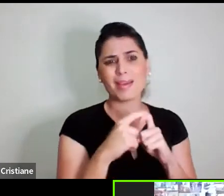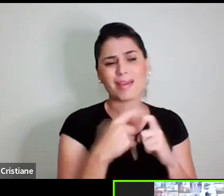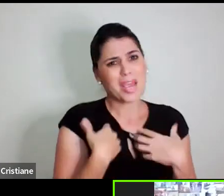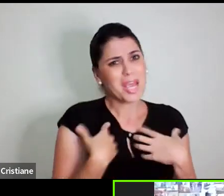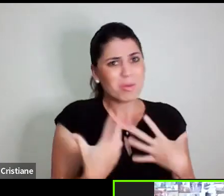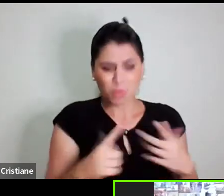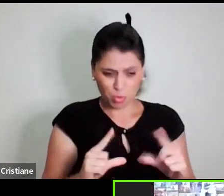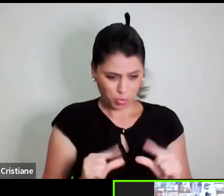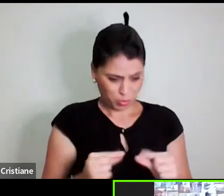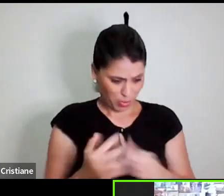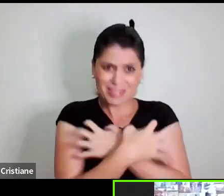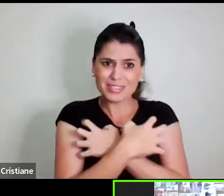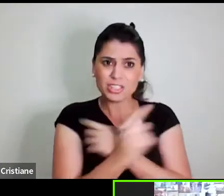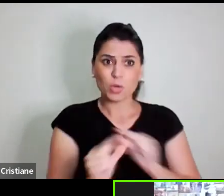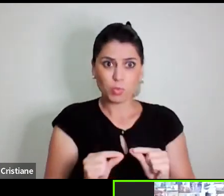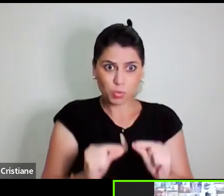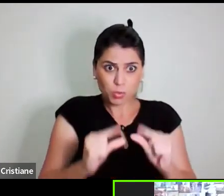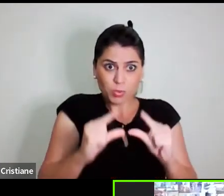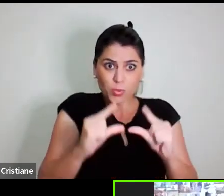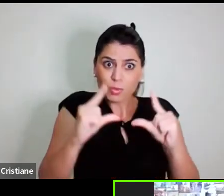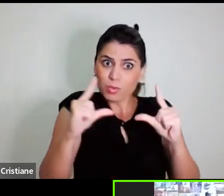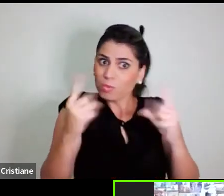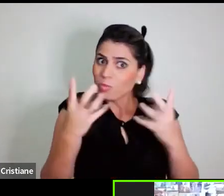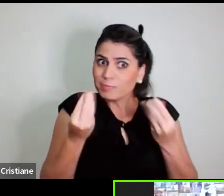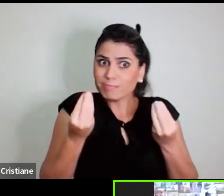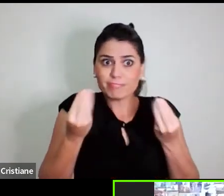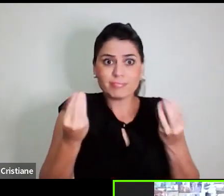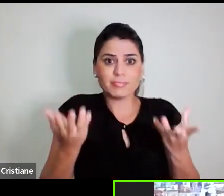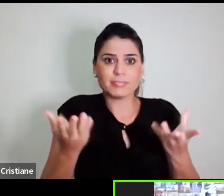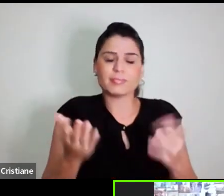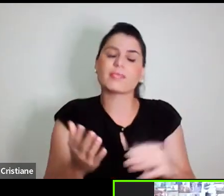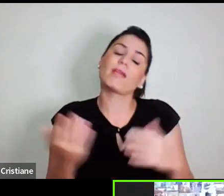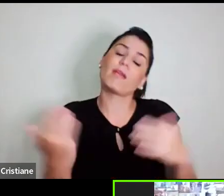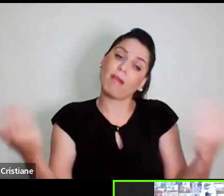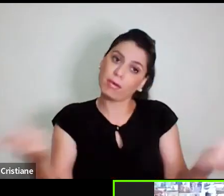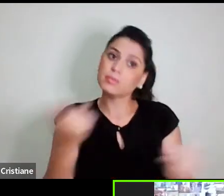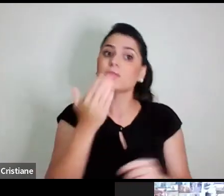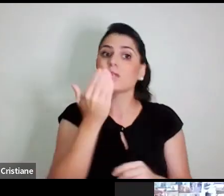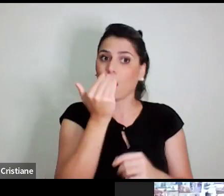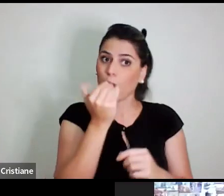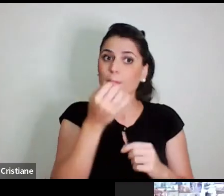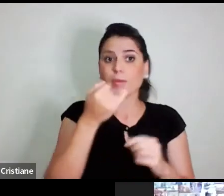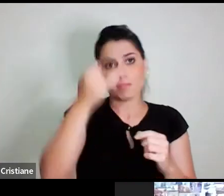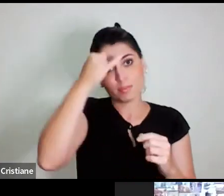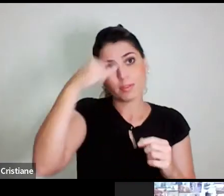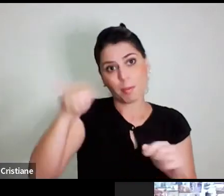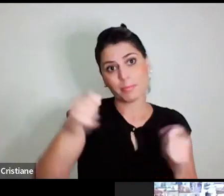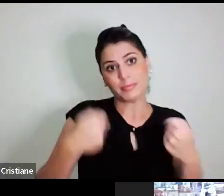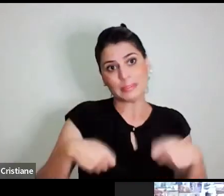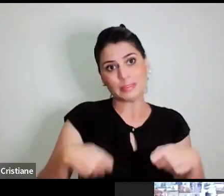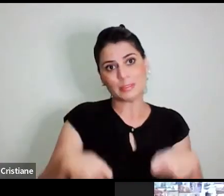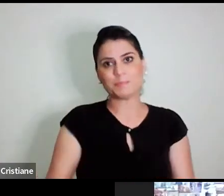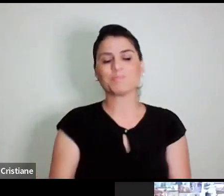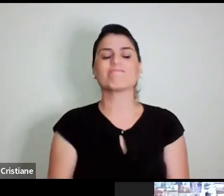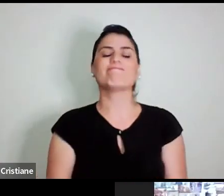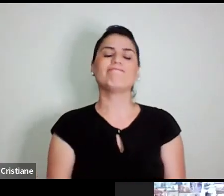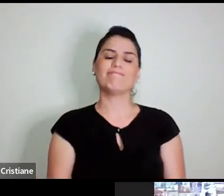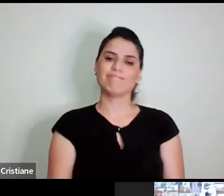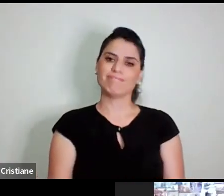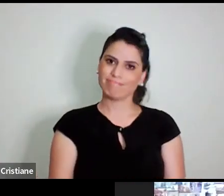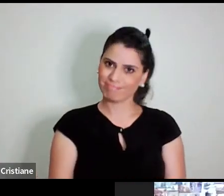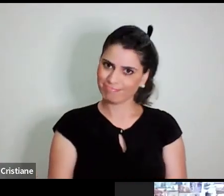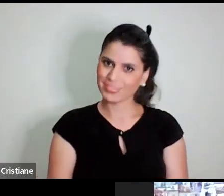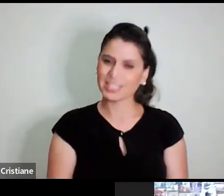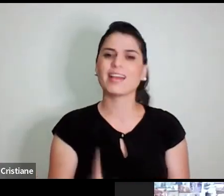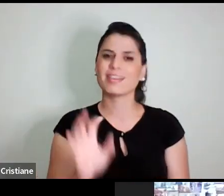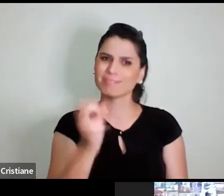muito. Mas você vai ter que procurar alternativa. Não tem como. Você não vai mais poder fazer uso desses alimentos. Nazaré, a mesma coisa que você está comentando, eu